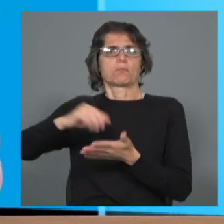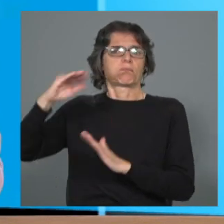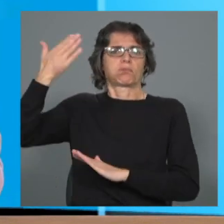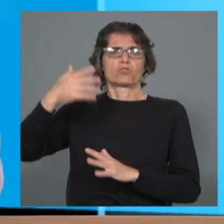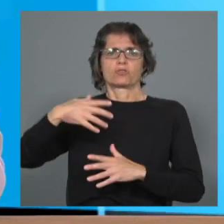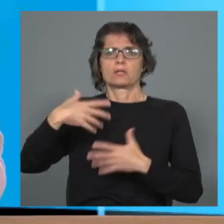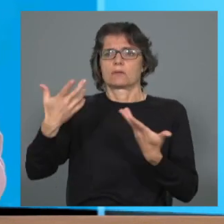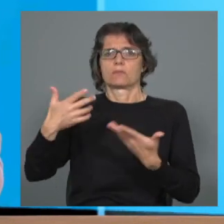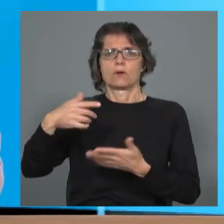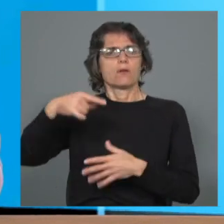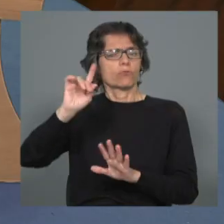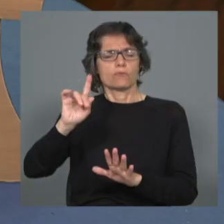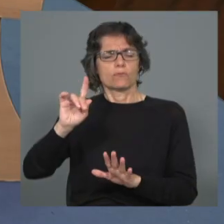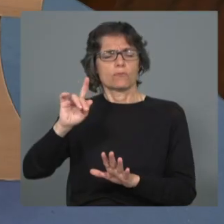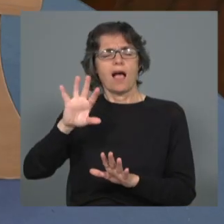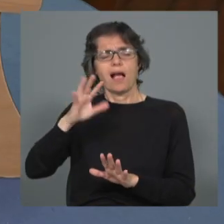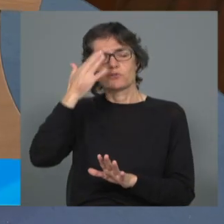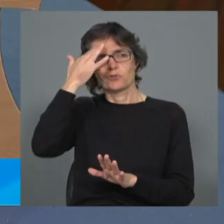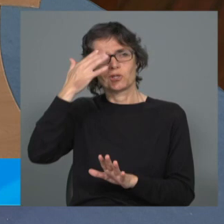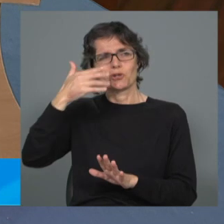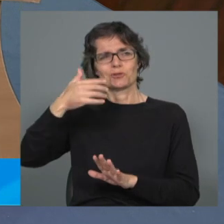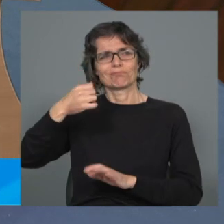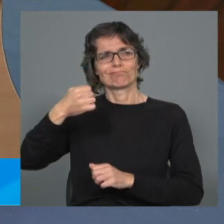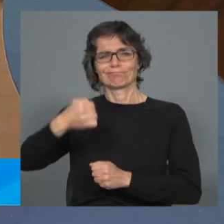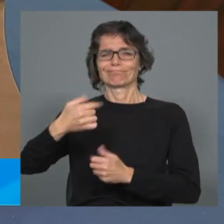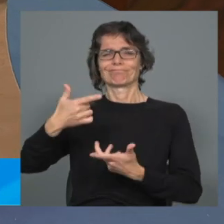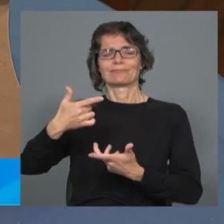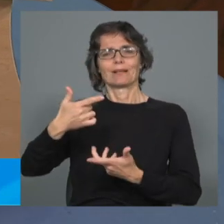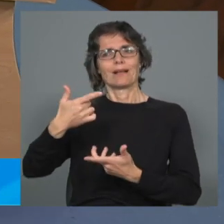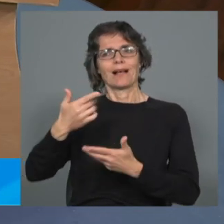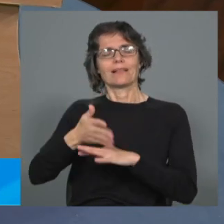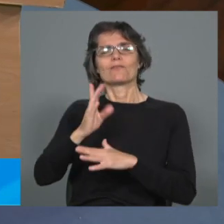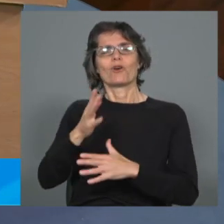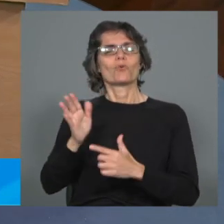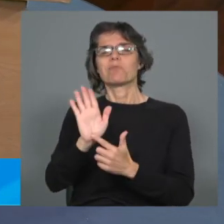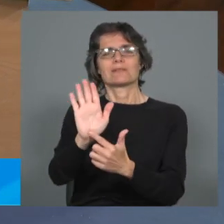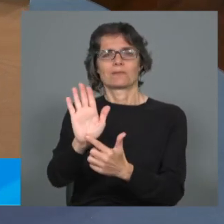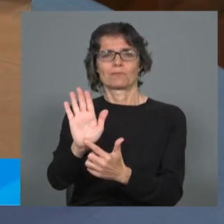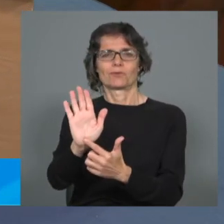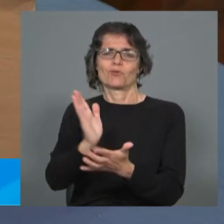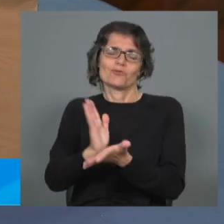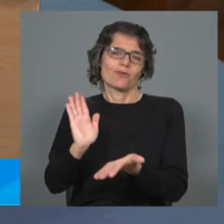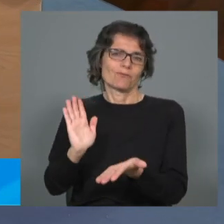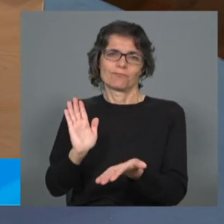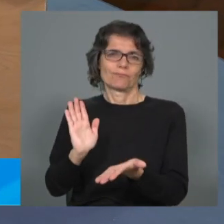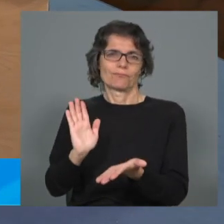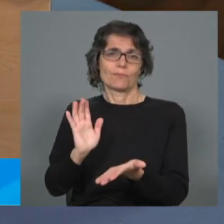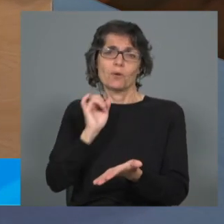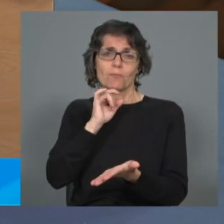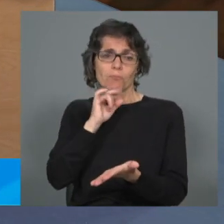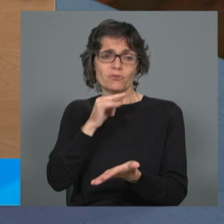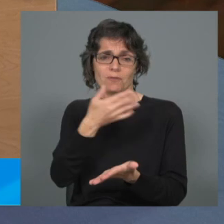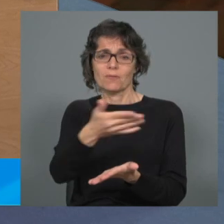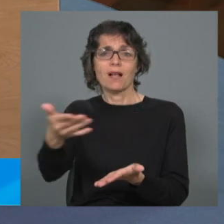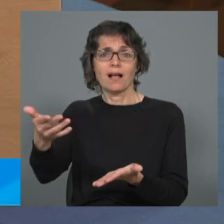gritar. Digamos que o nosso grito é feito através do exemplo, e mostrando que é possível e que